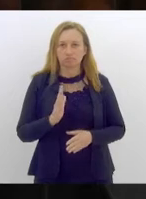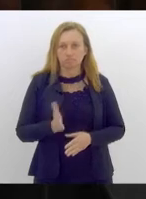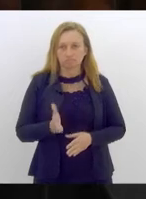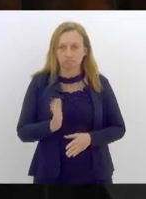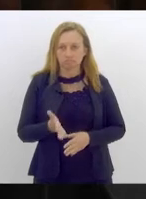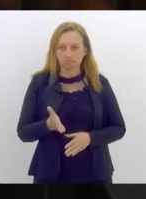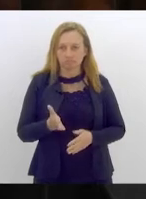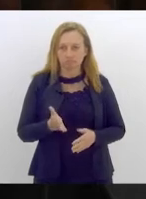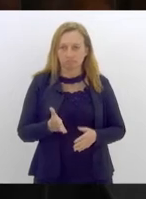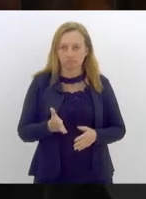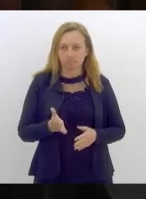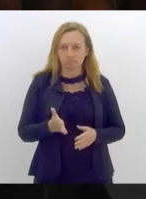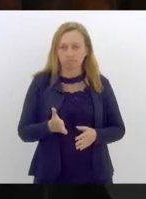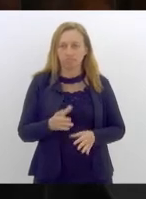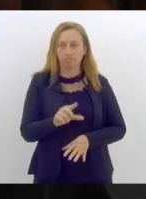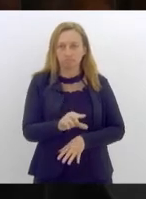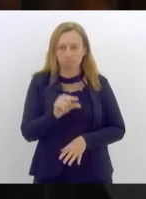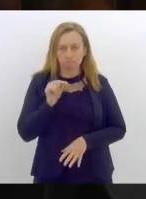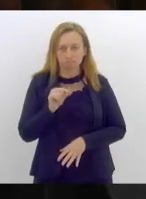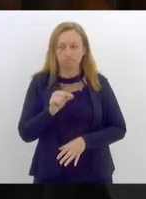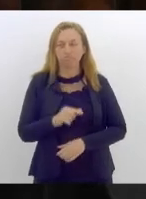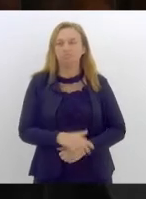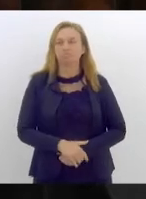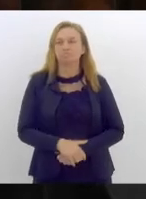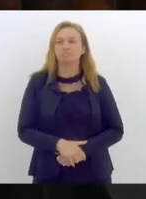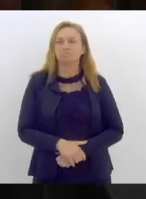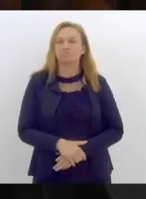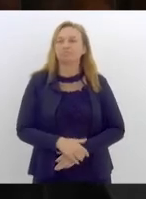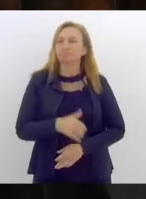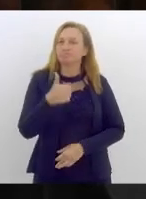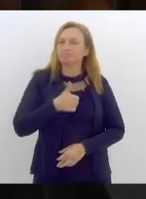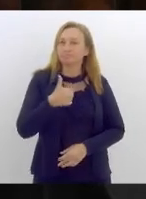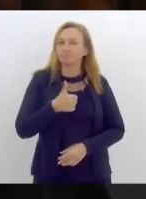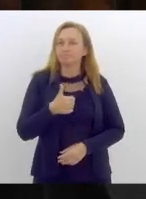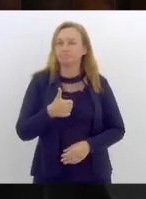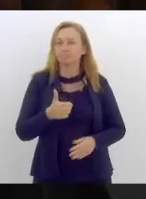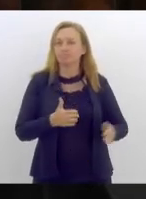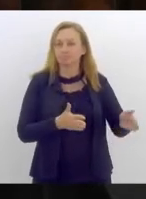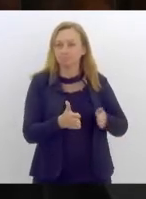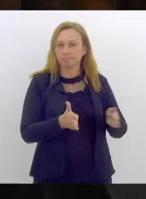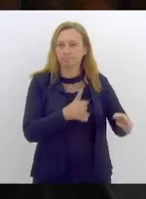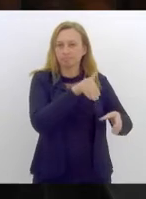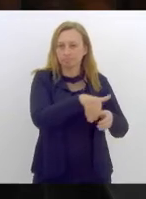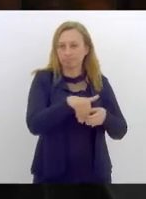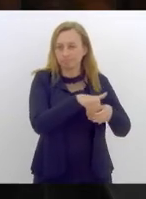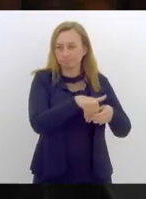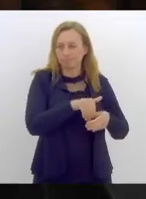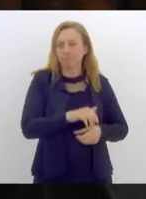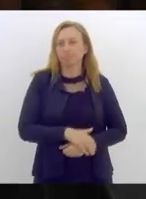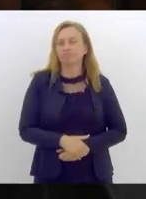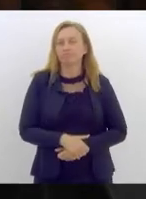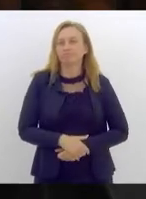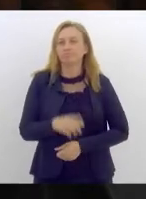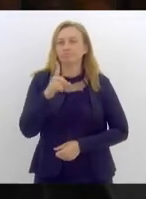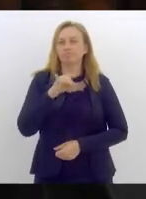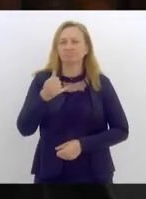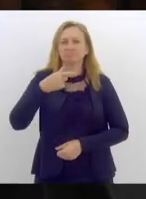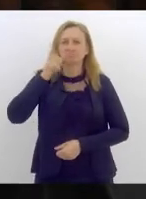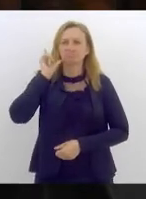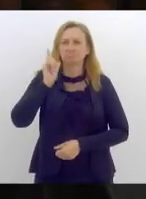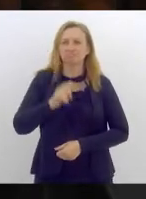já foi decidida em primeiro turno e o dia de